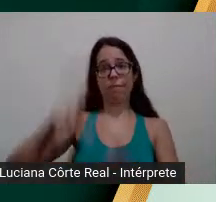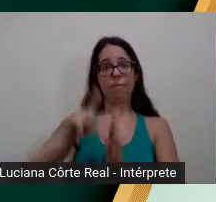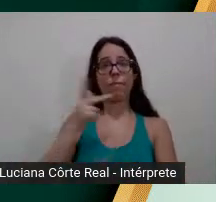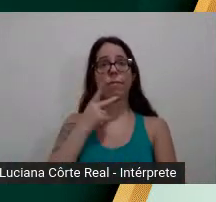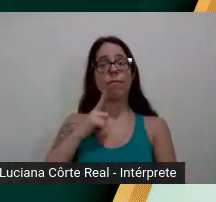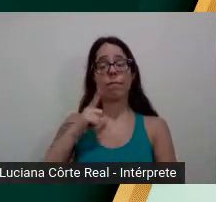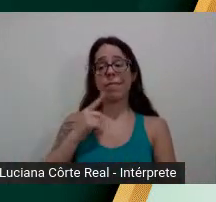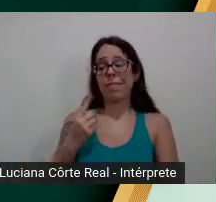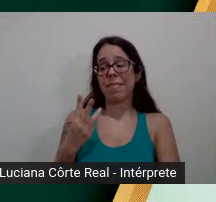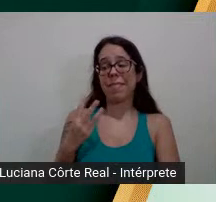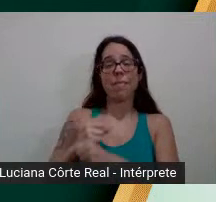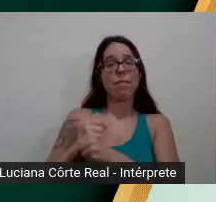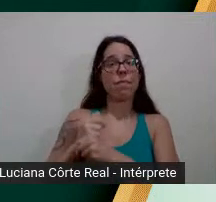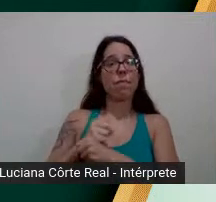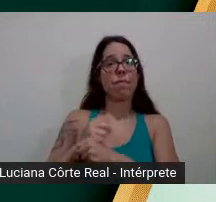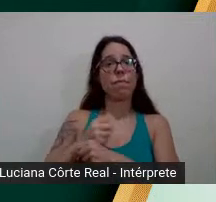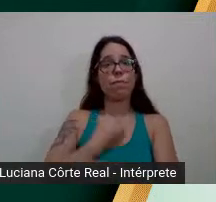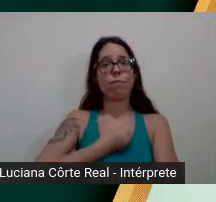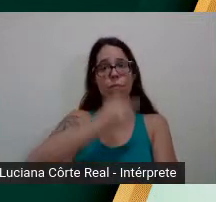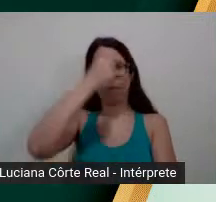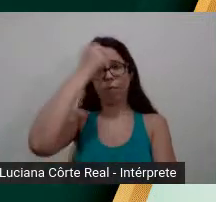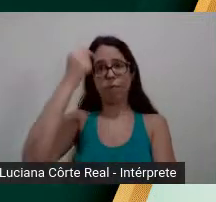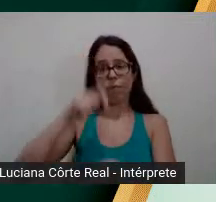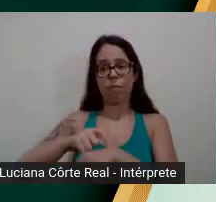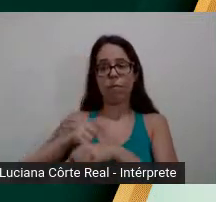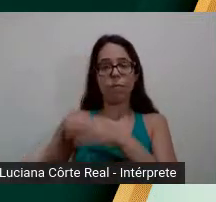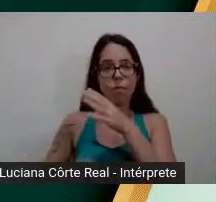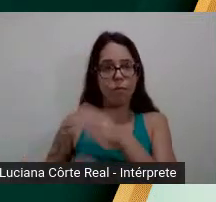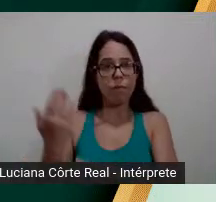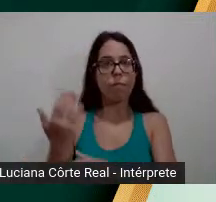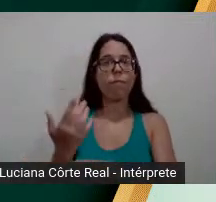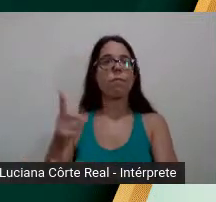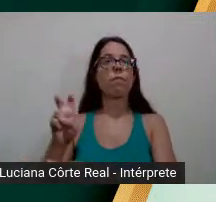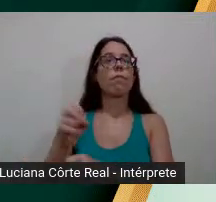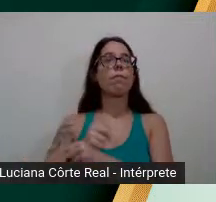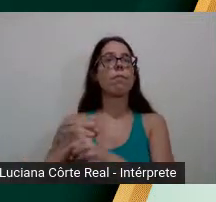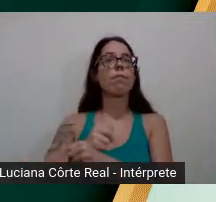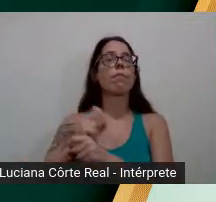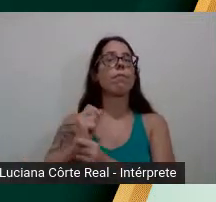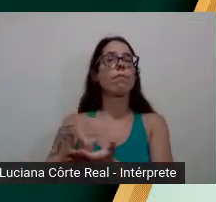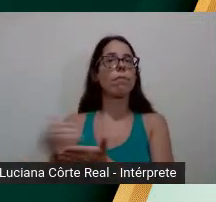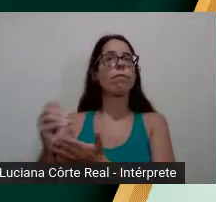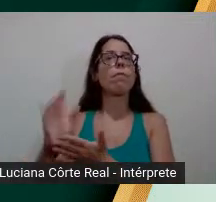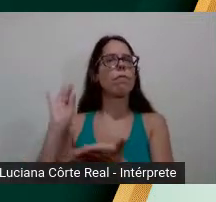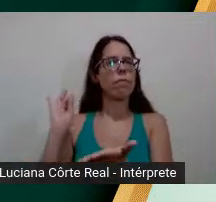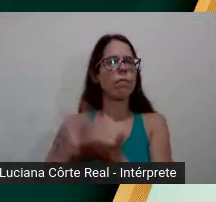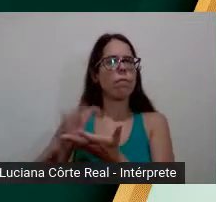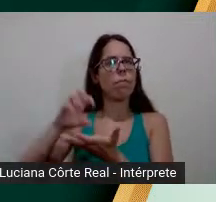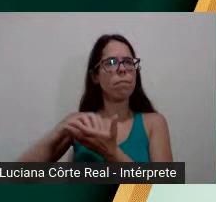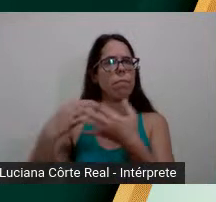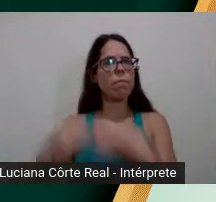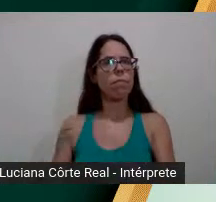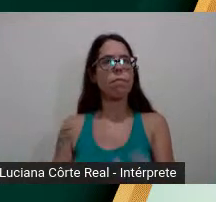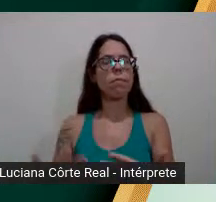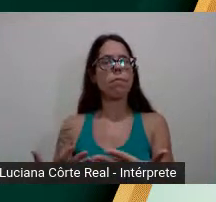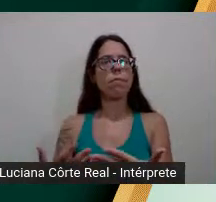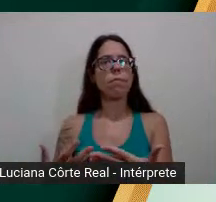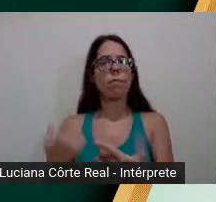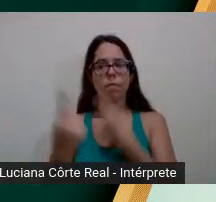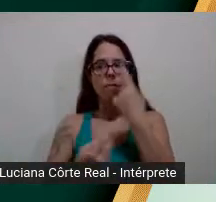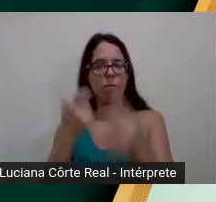partir da sua criação, 15 anos da sua implantação. Para alguns, uma universidade